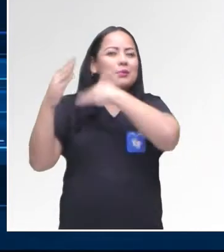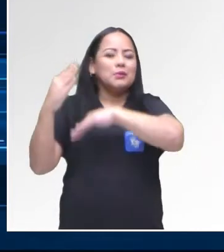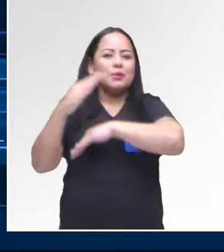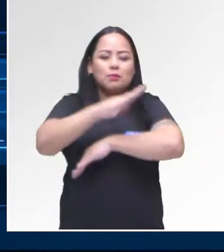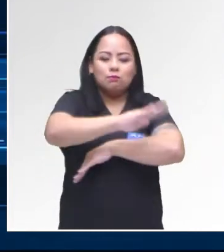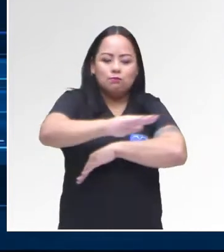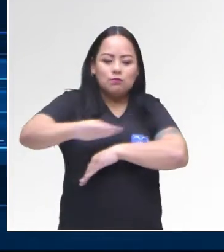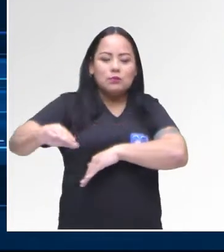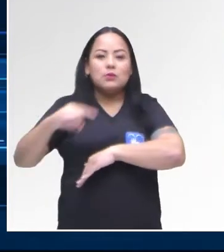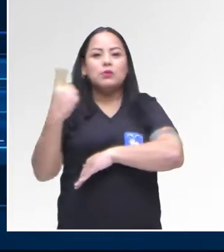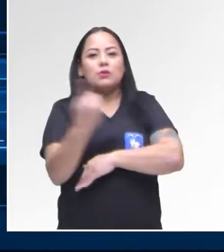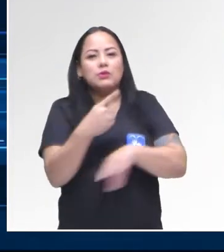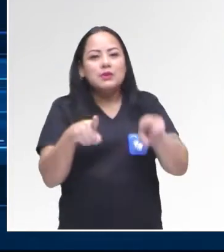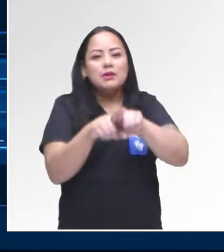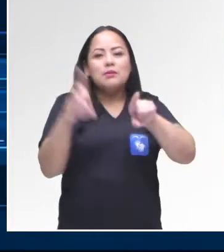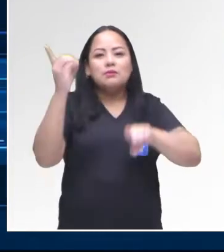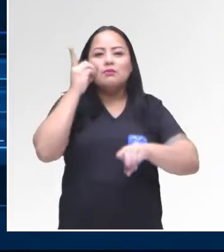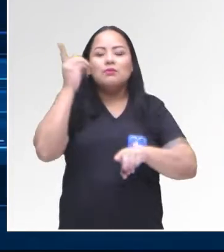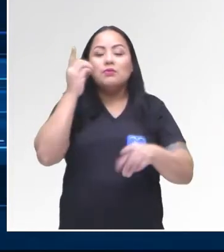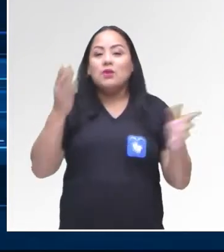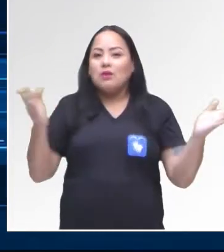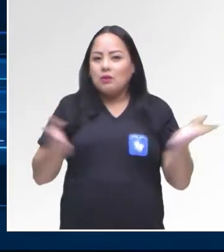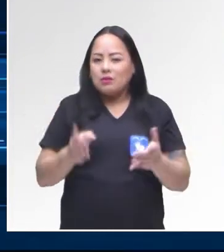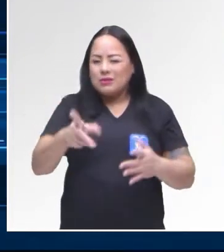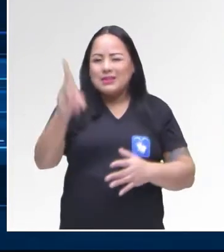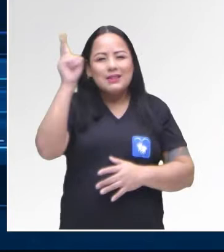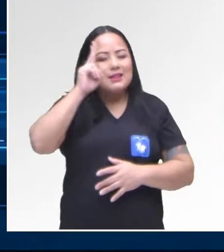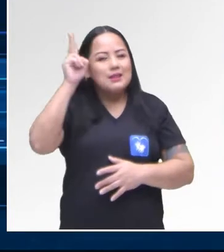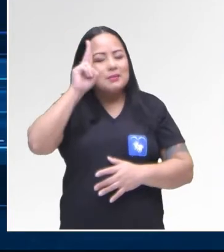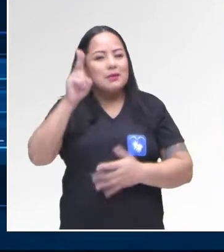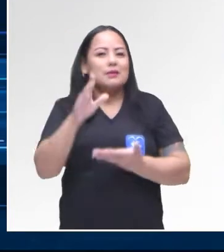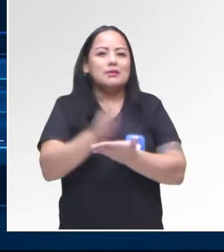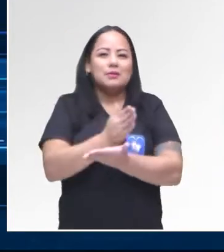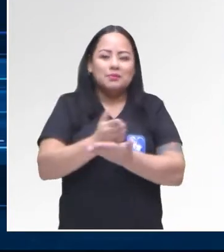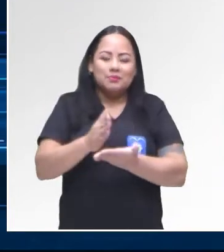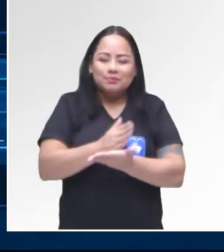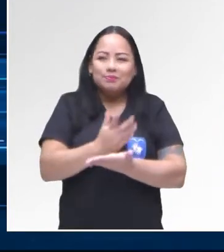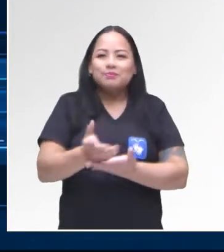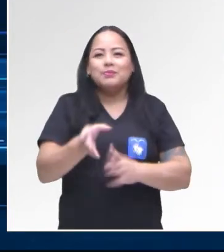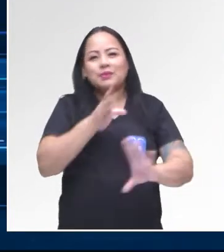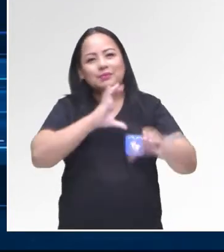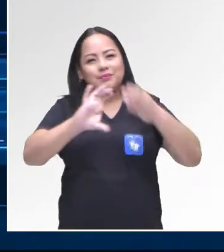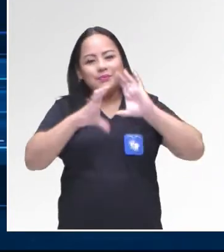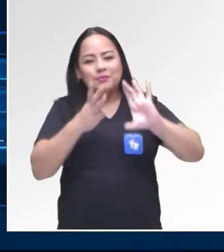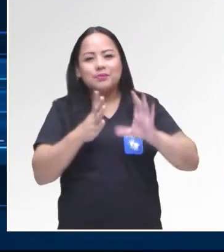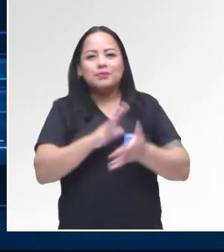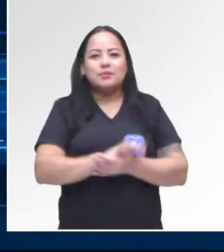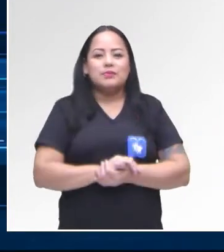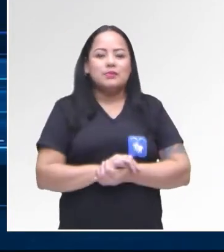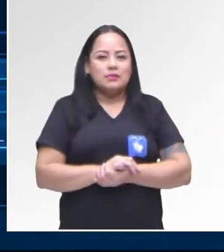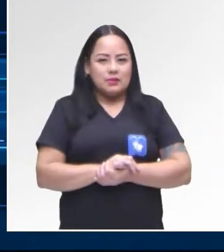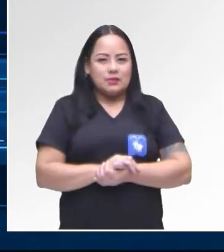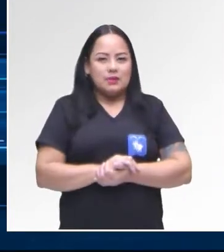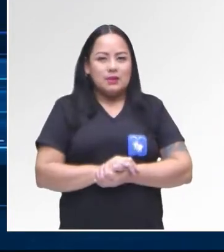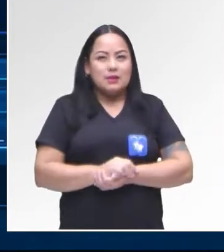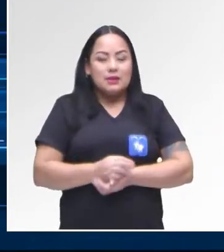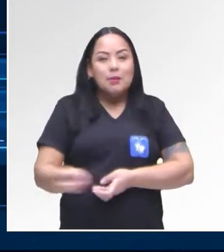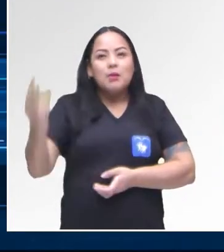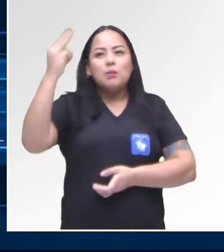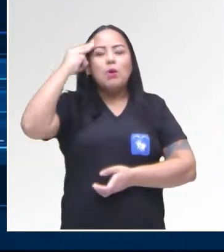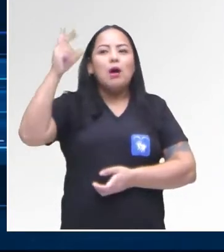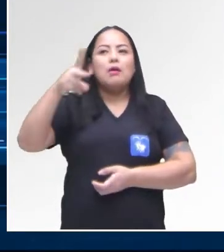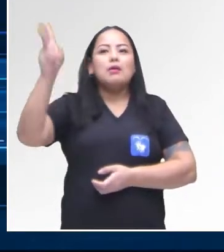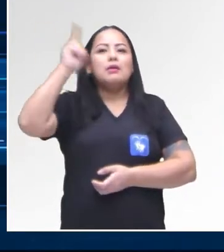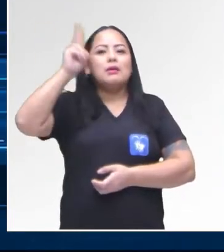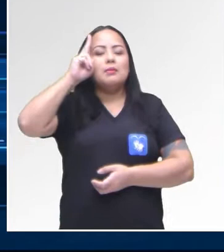dia a dia. Você agora mesmo deve estar lembrando de algumas delas, né? Já deve ter resgatado na tua memória algumas